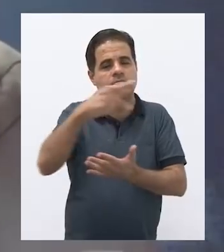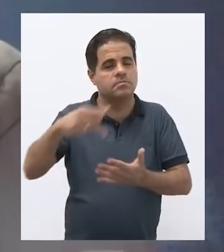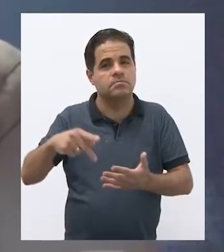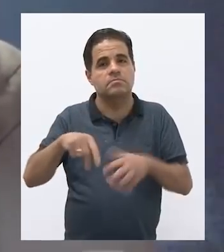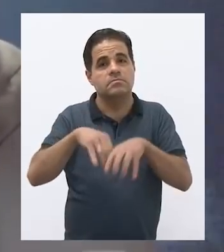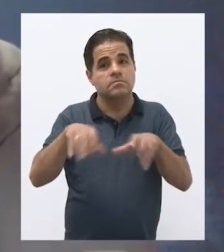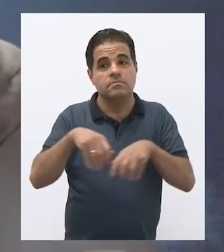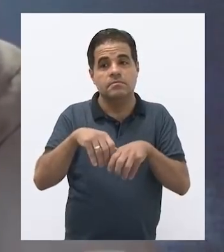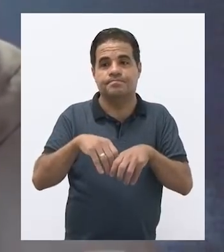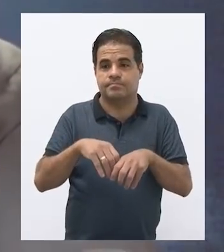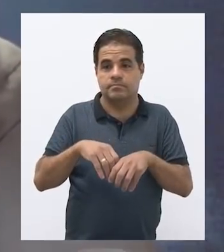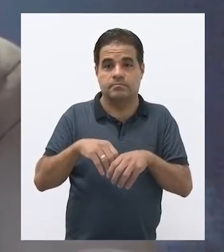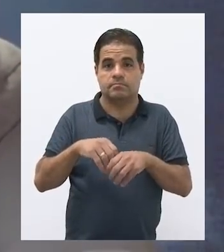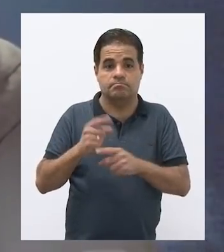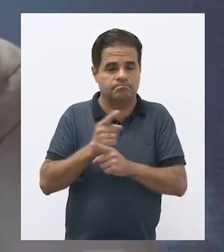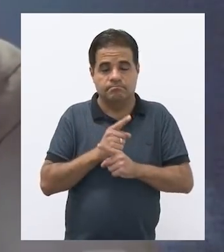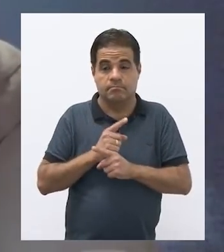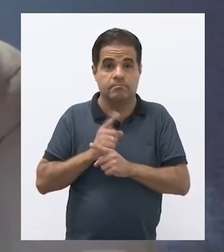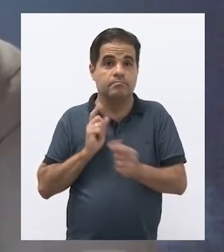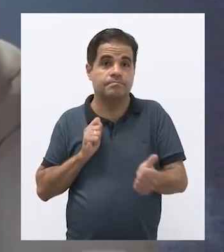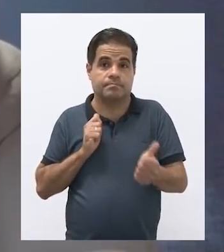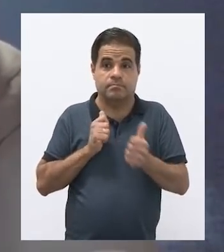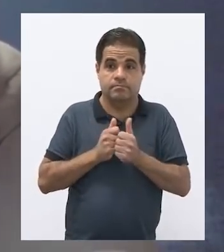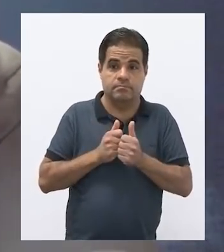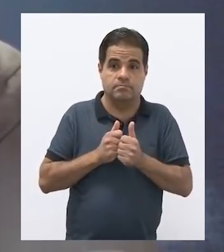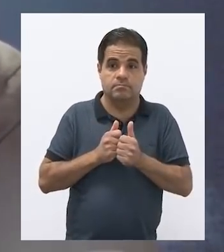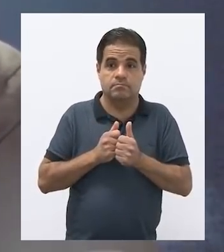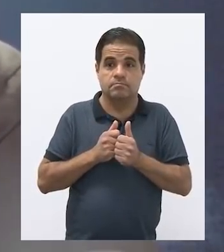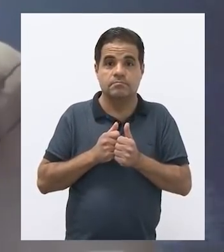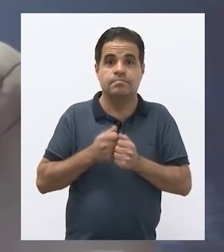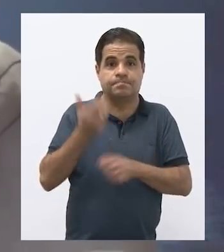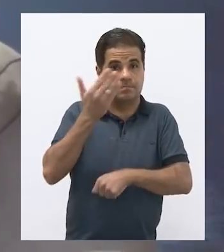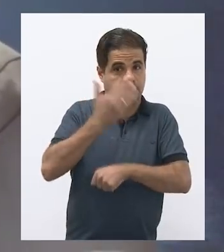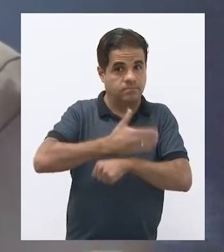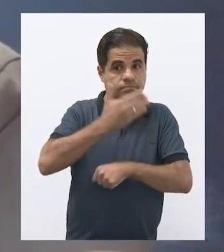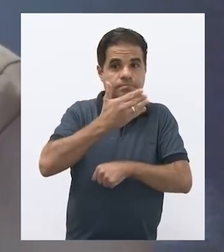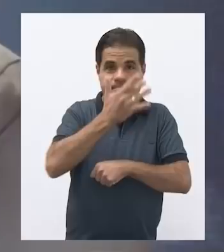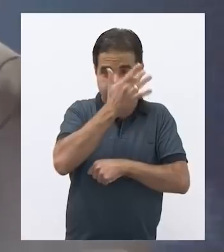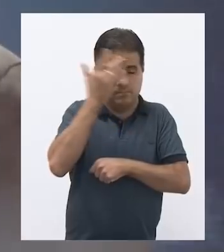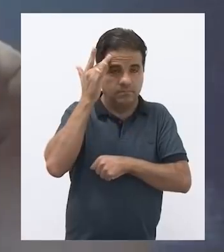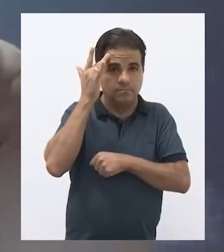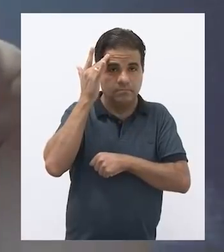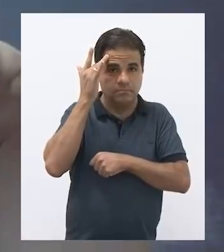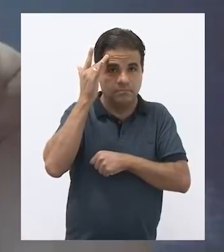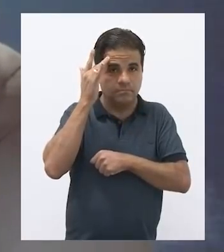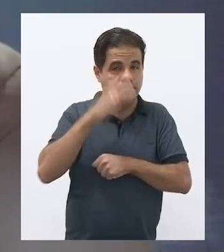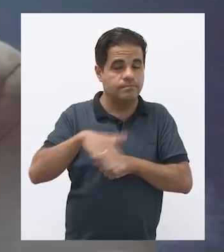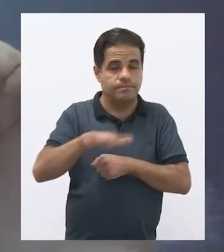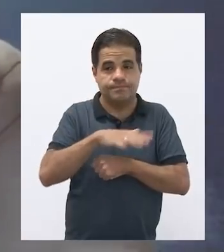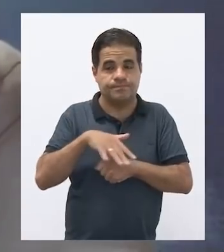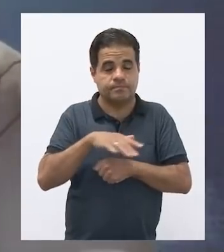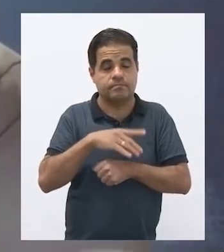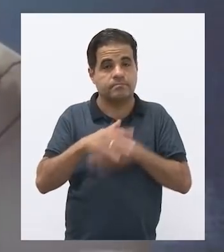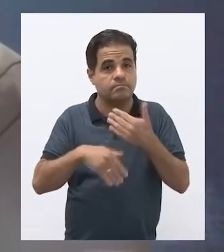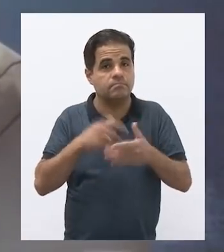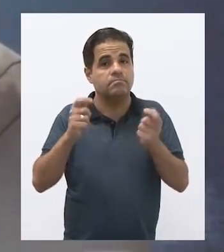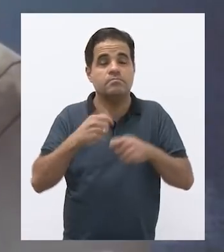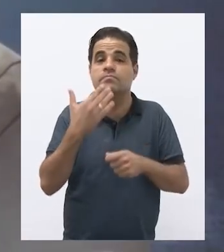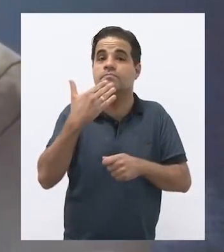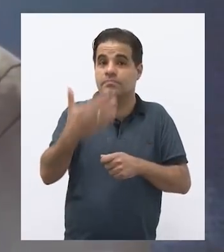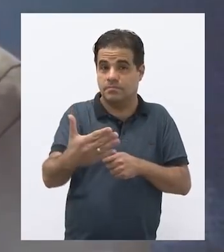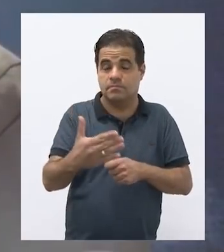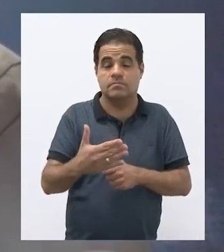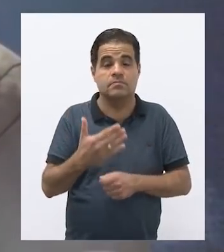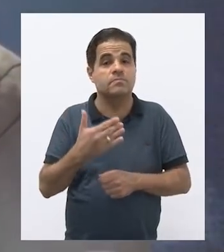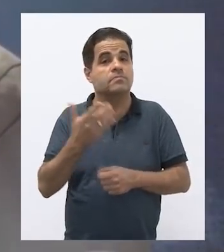de geolocalização, aproximava os taxistas dos passageiros. E aí você podia solicitar